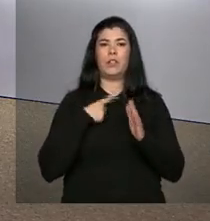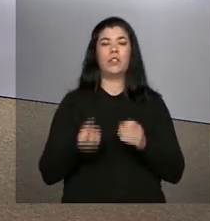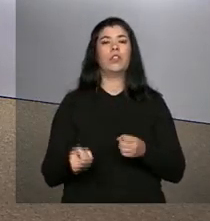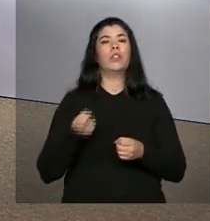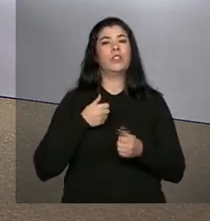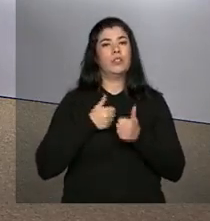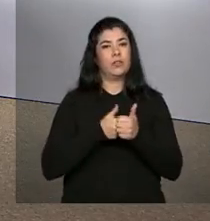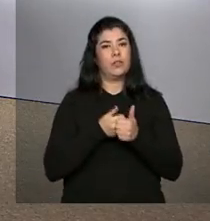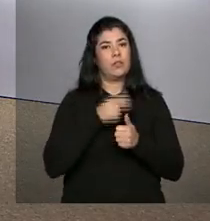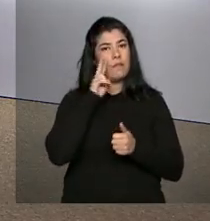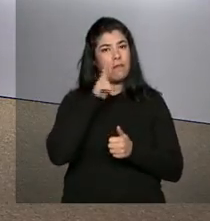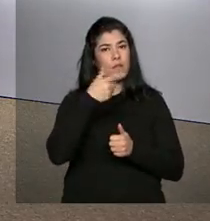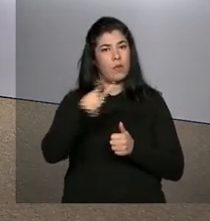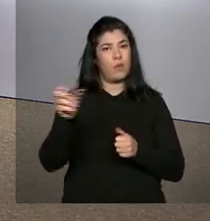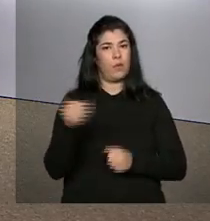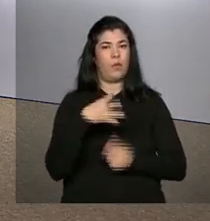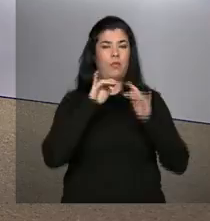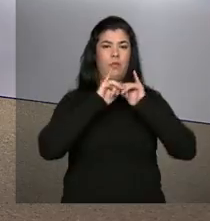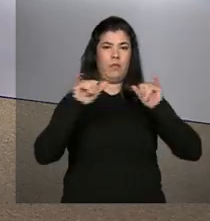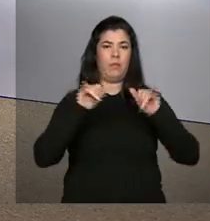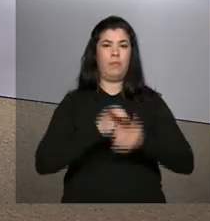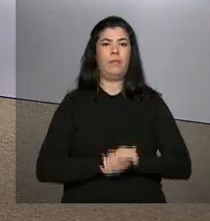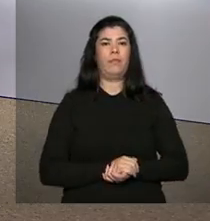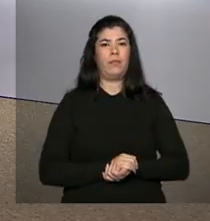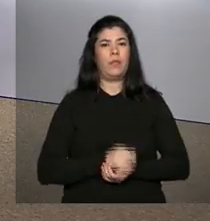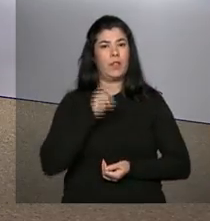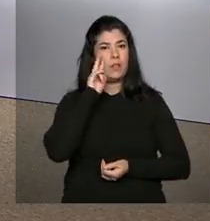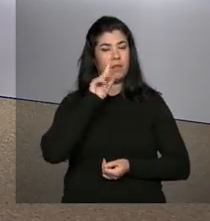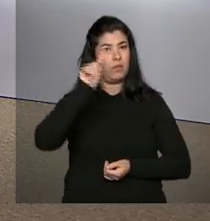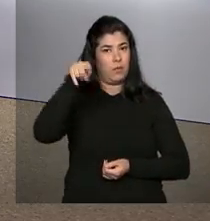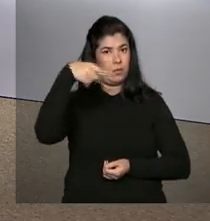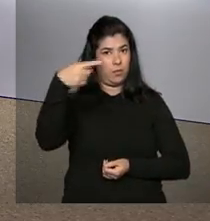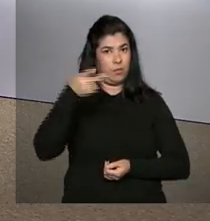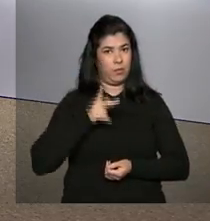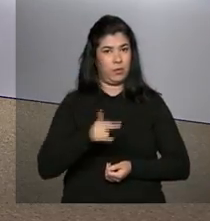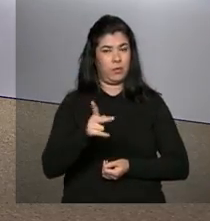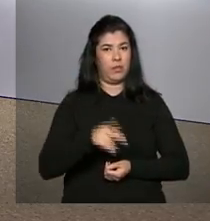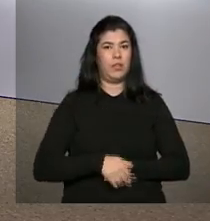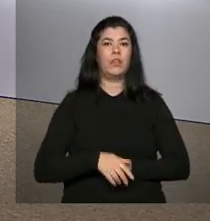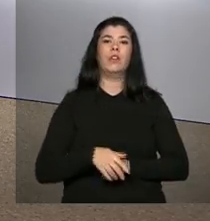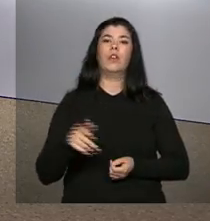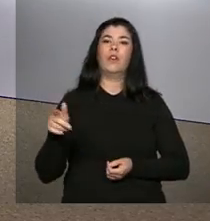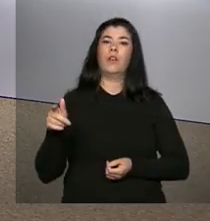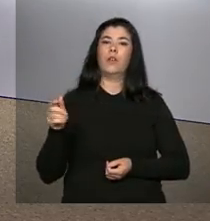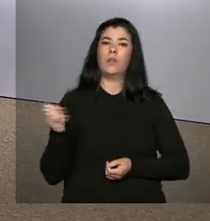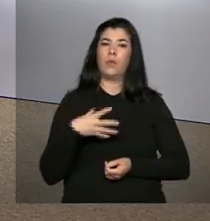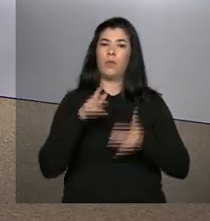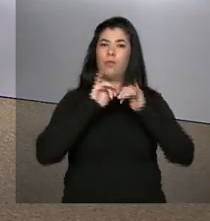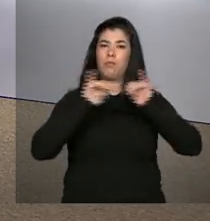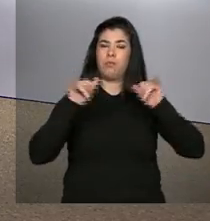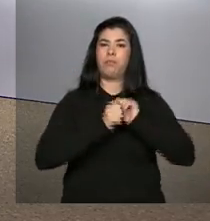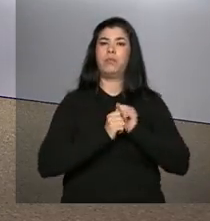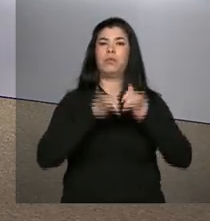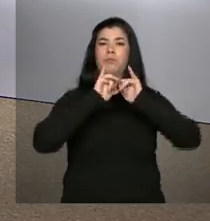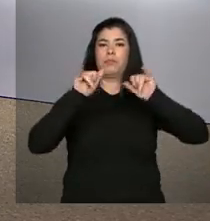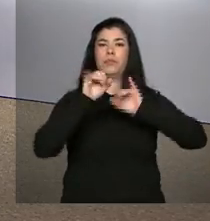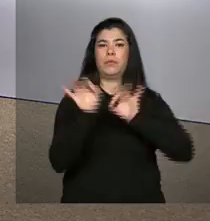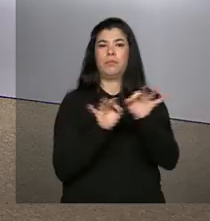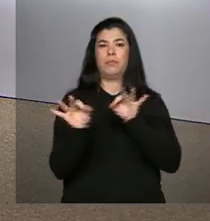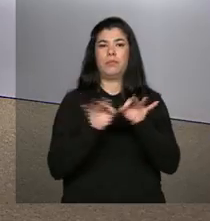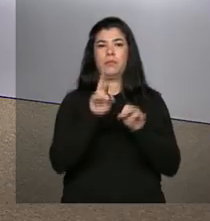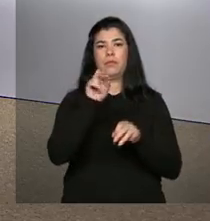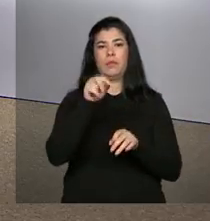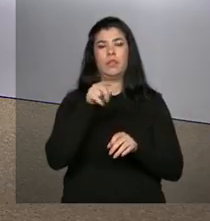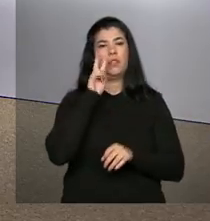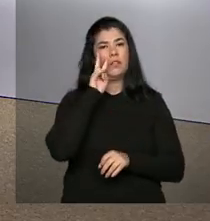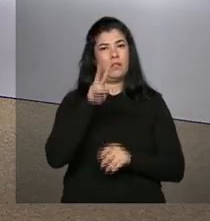pouco a gente acompanha mais informações de lá. Veja no próximo bloco outras informações sobre o lançamento do Plano Safra da